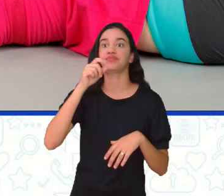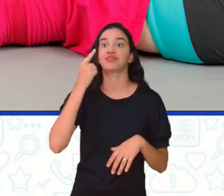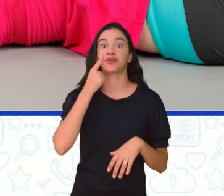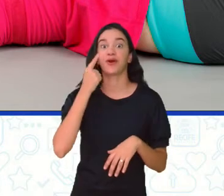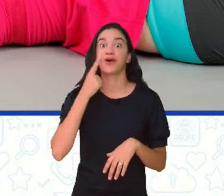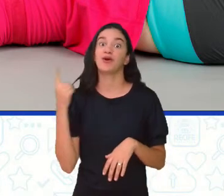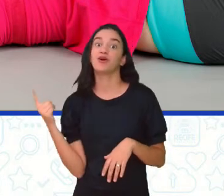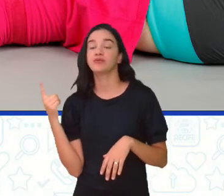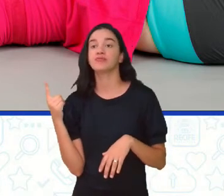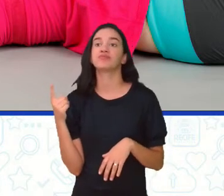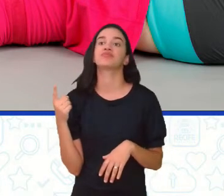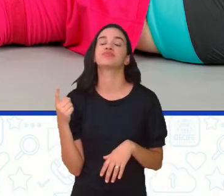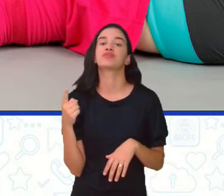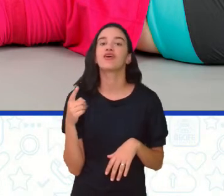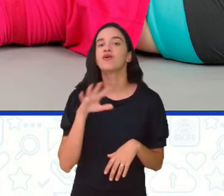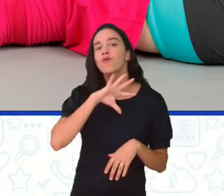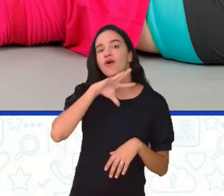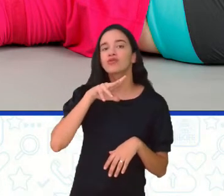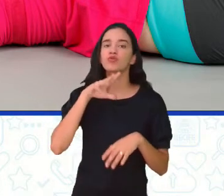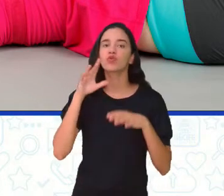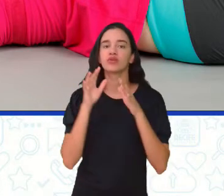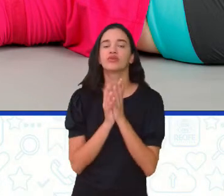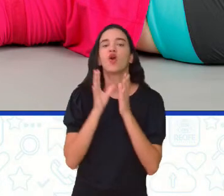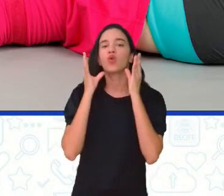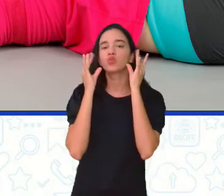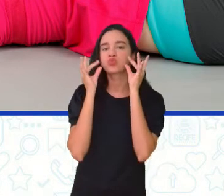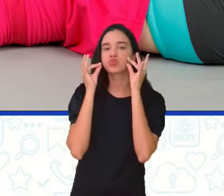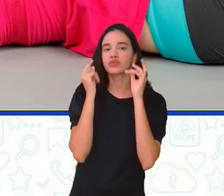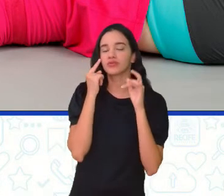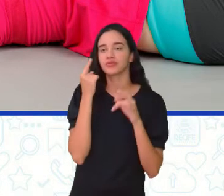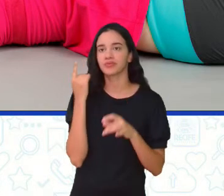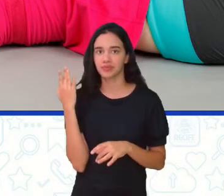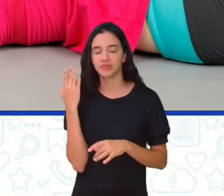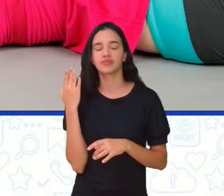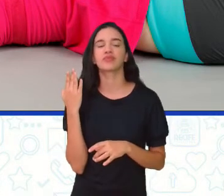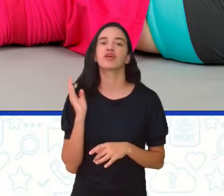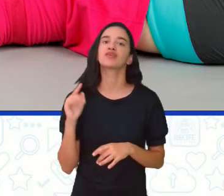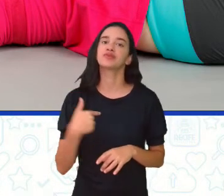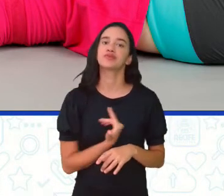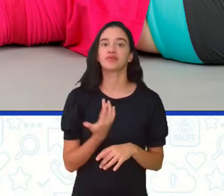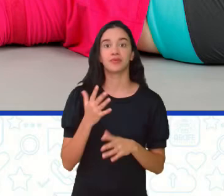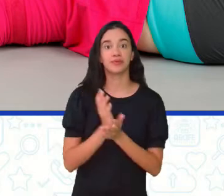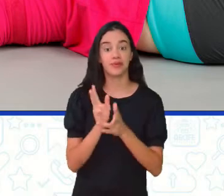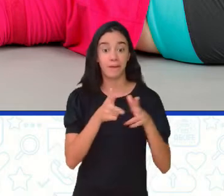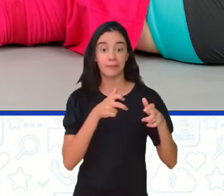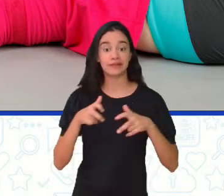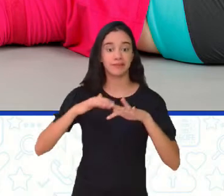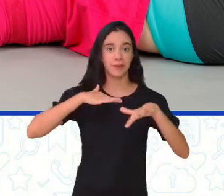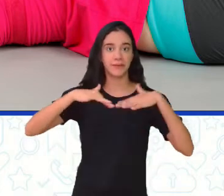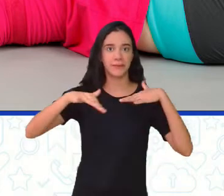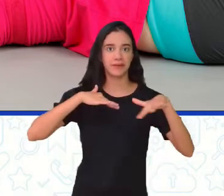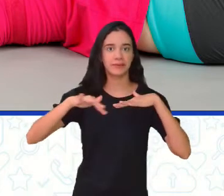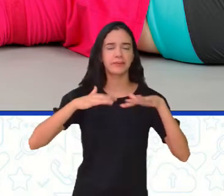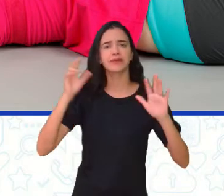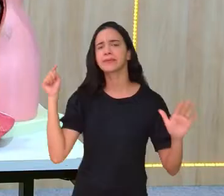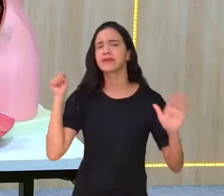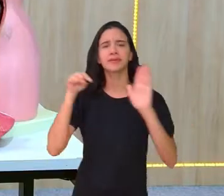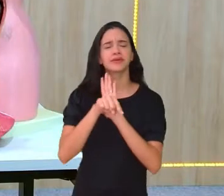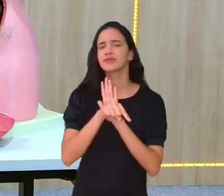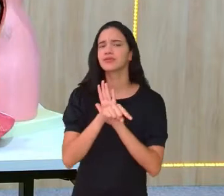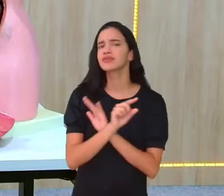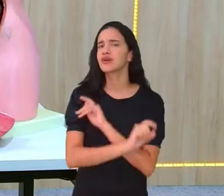aí, olha, um ursinho. E à medida que a gente vai respirando, a gente vai perceber esse movimento. E a minha pergunta